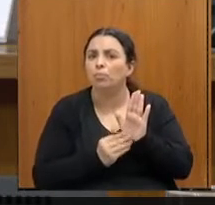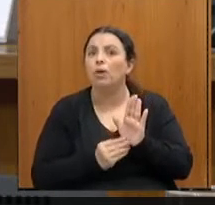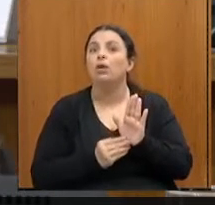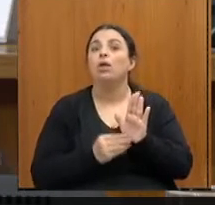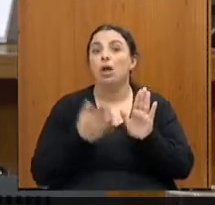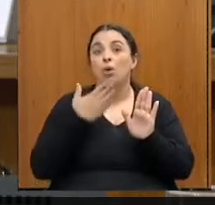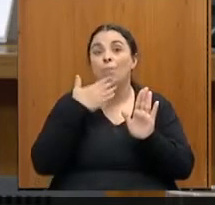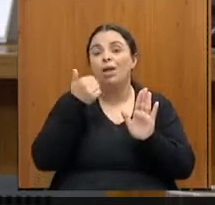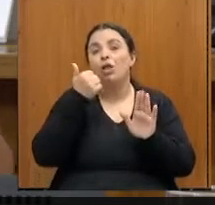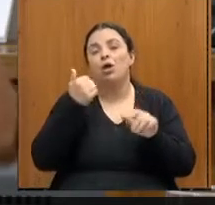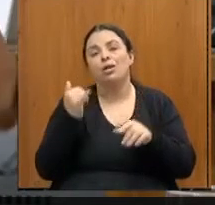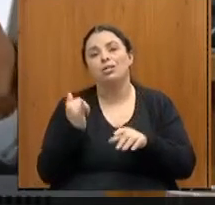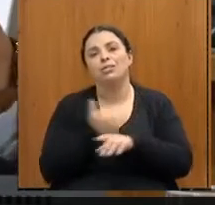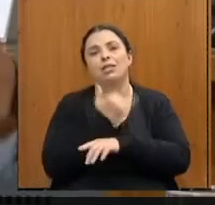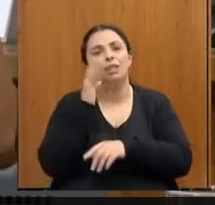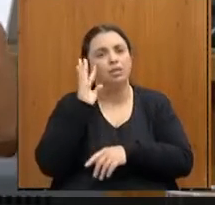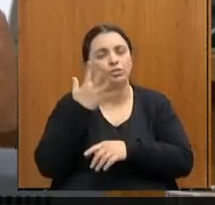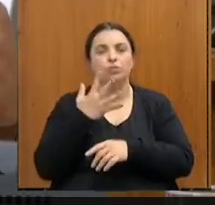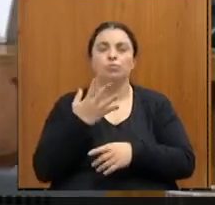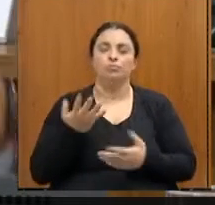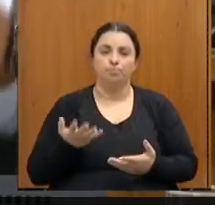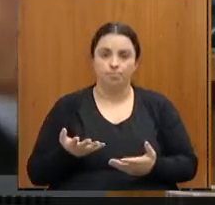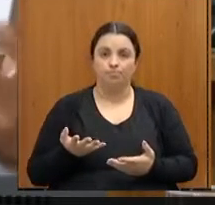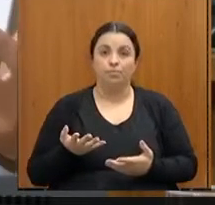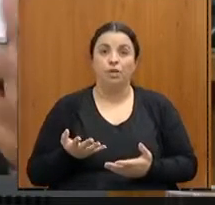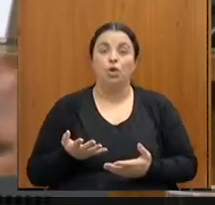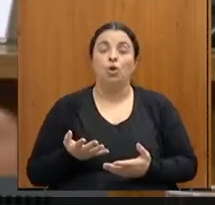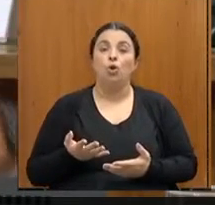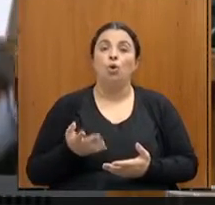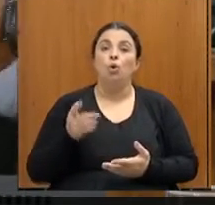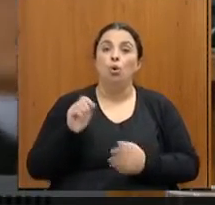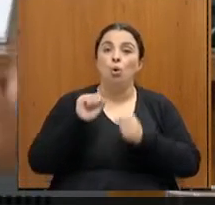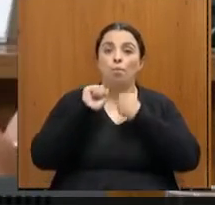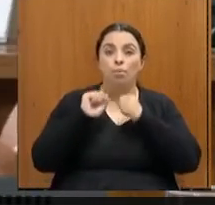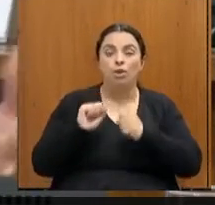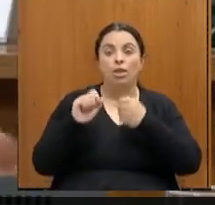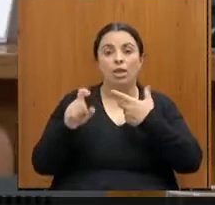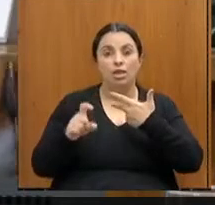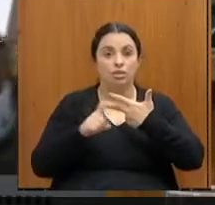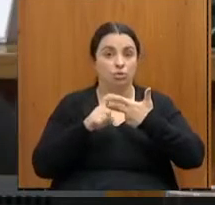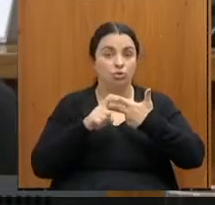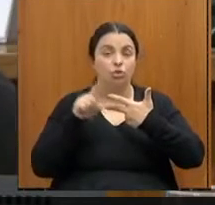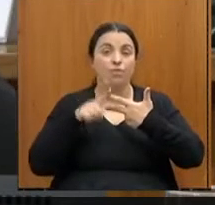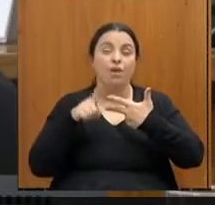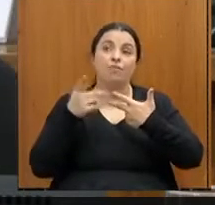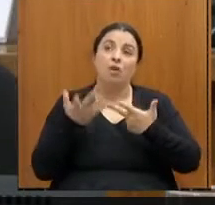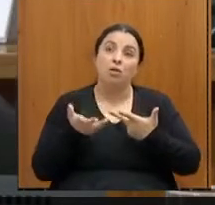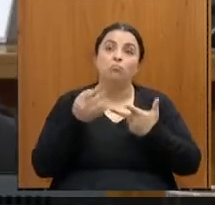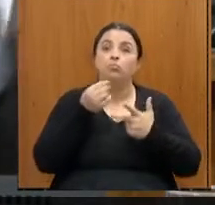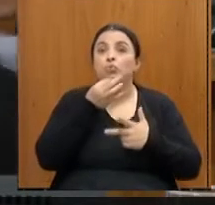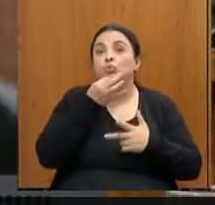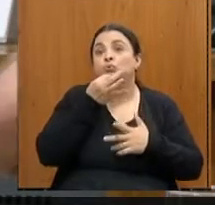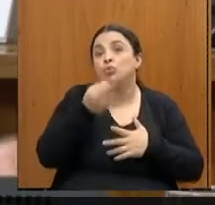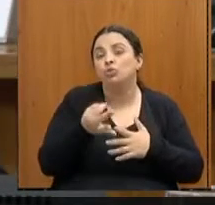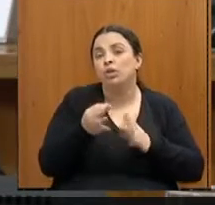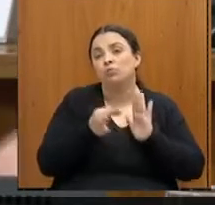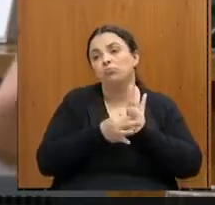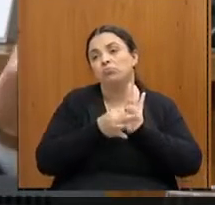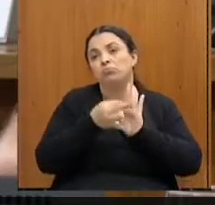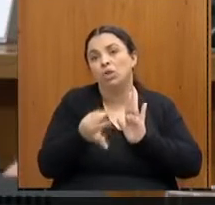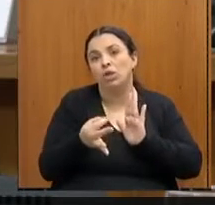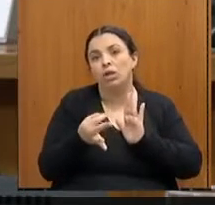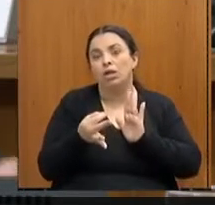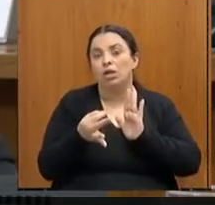O Poder Executivo e ele vai sugerir Ele vai construir uma proposição que será